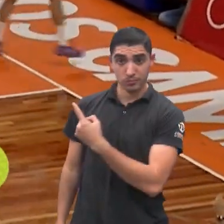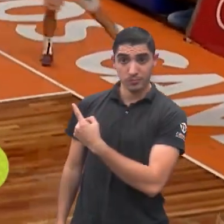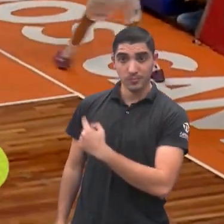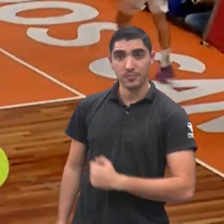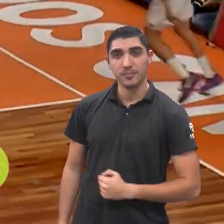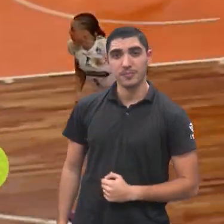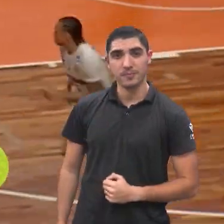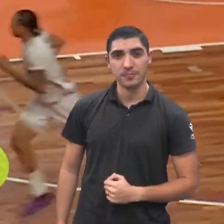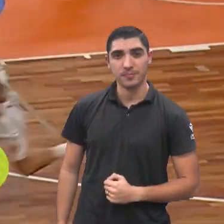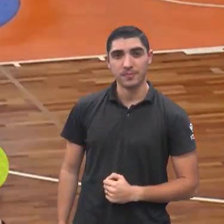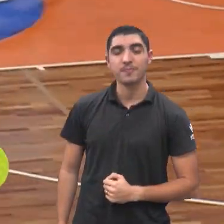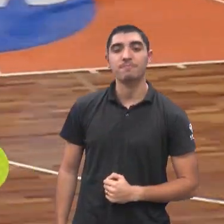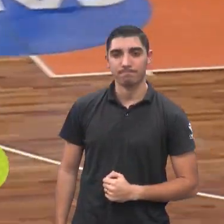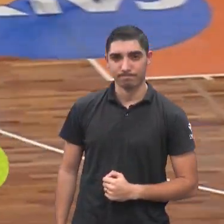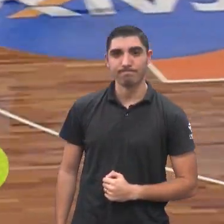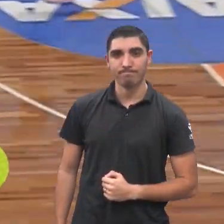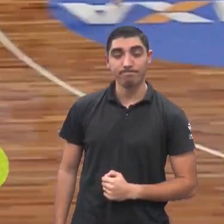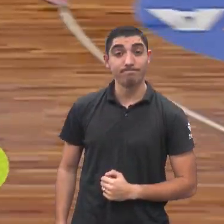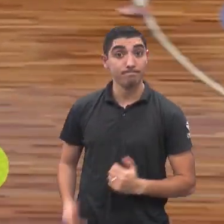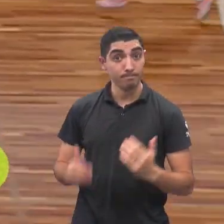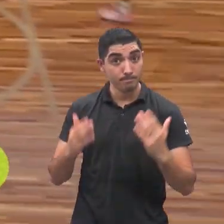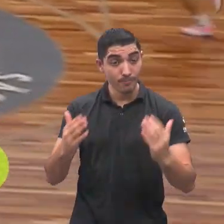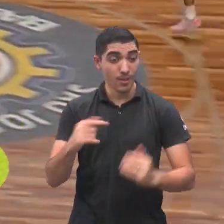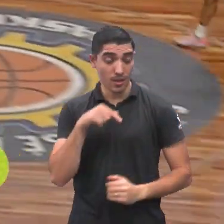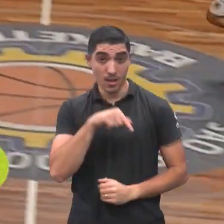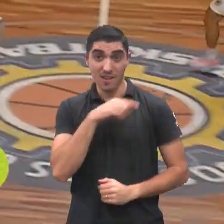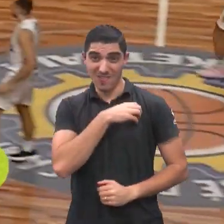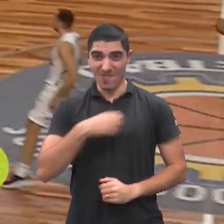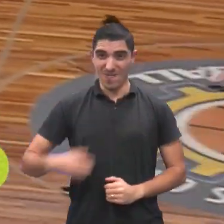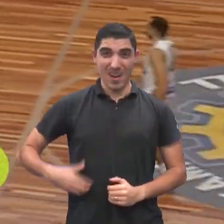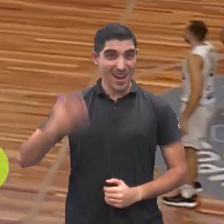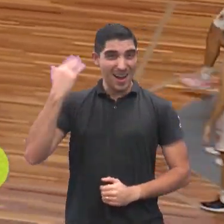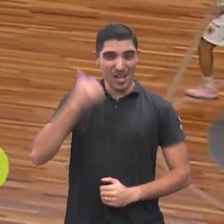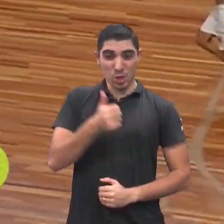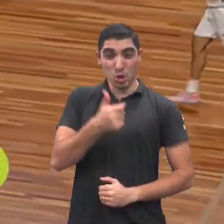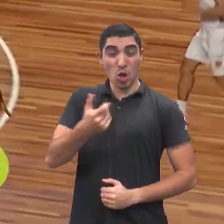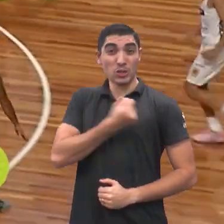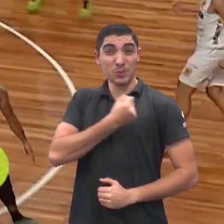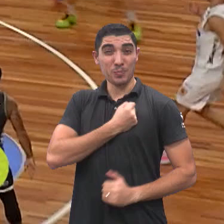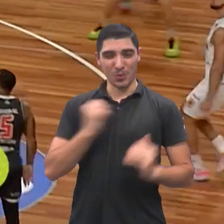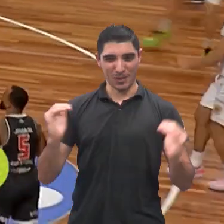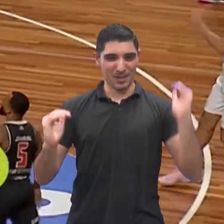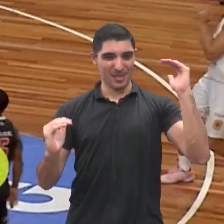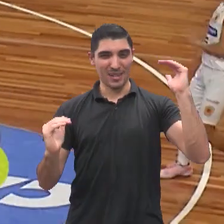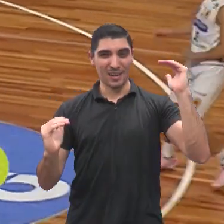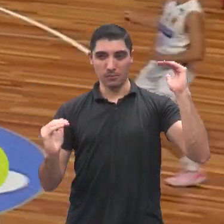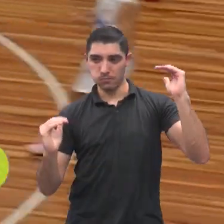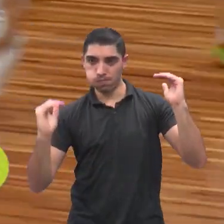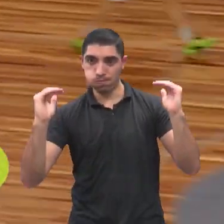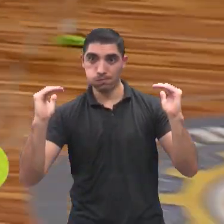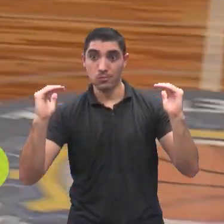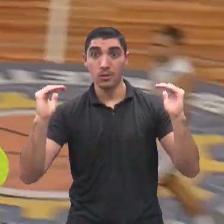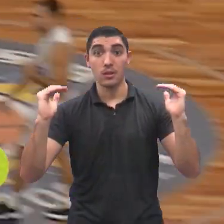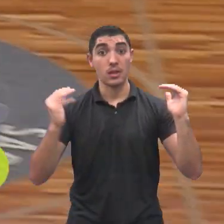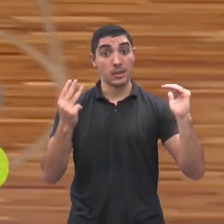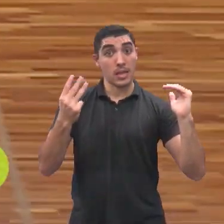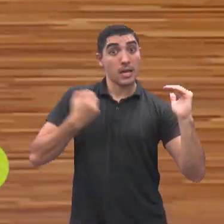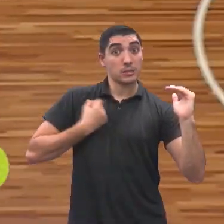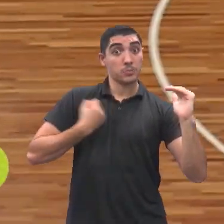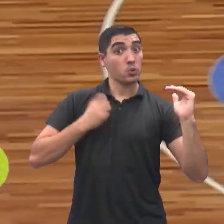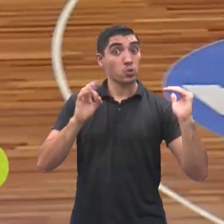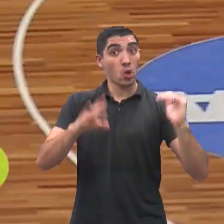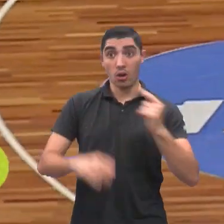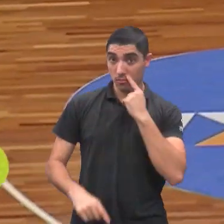cá. E a vantagem do Vasco, que era de 12 pontos, caiu para 3 nessa cesta de Martins